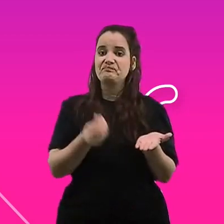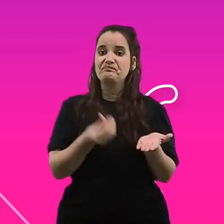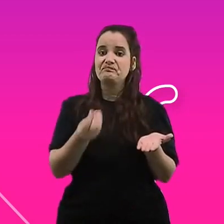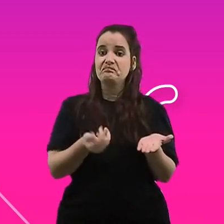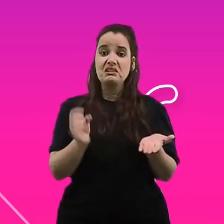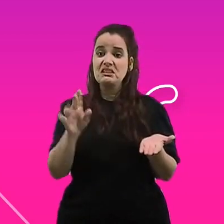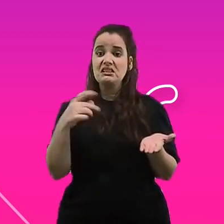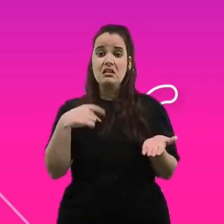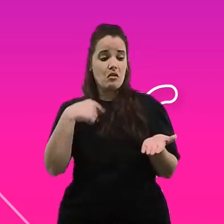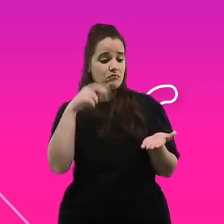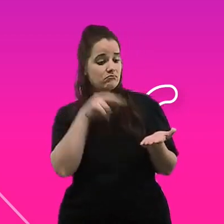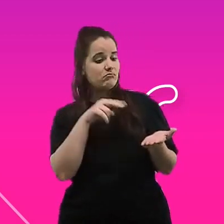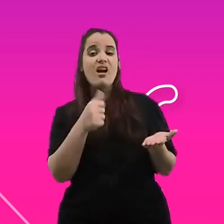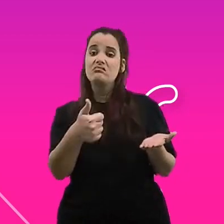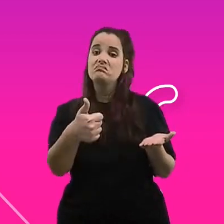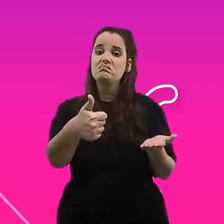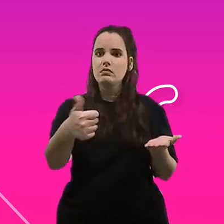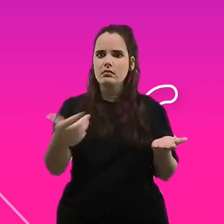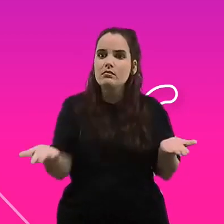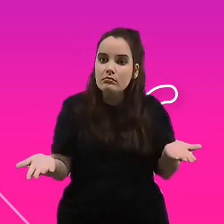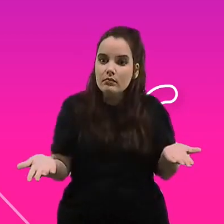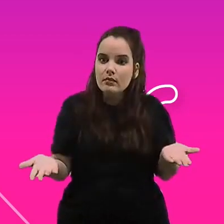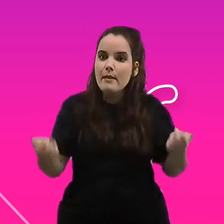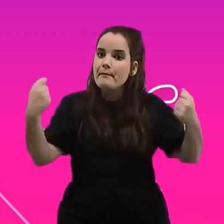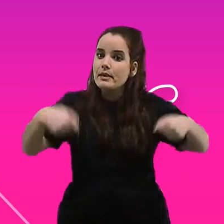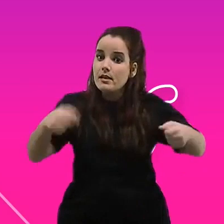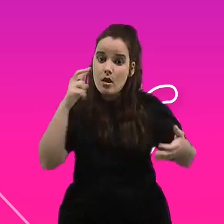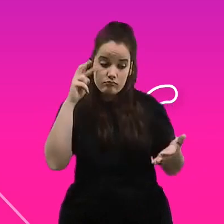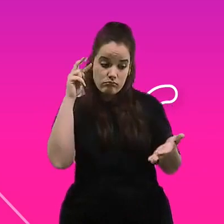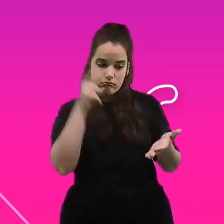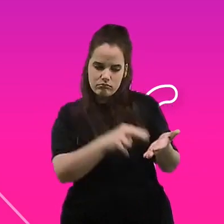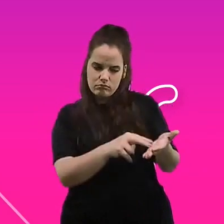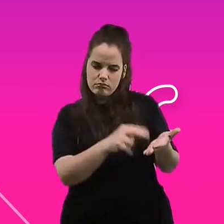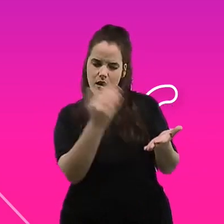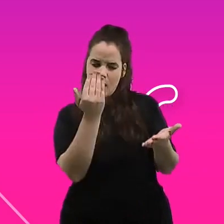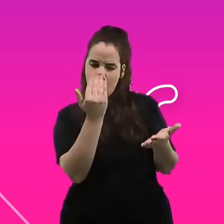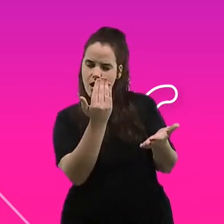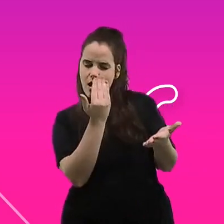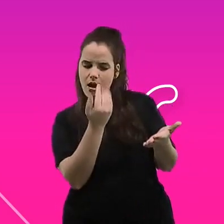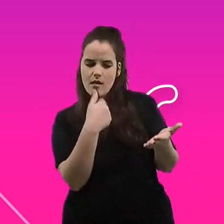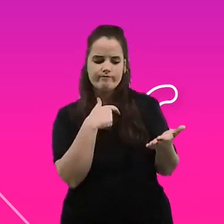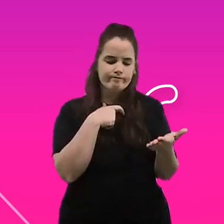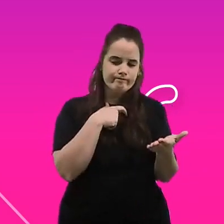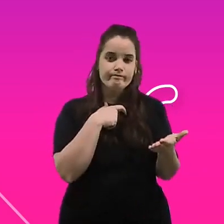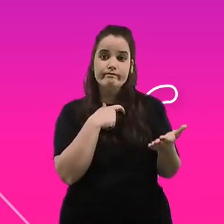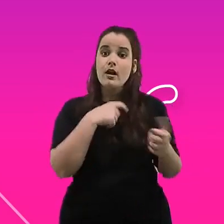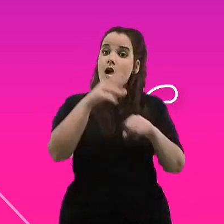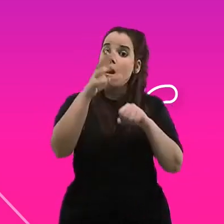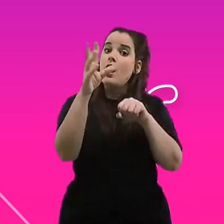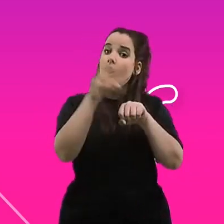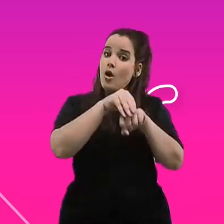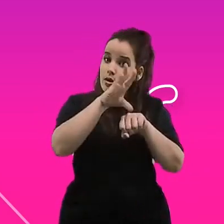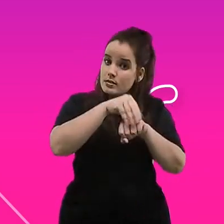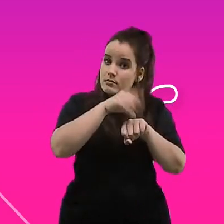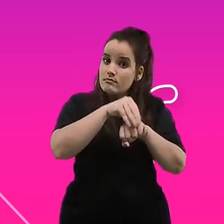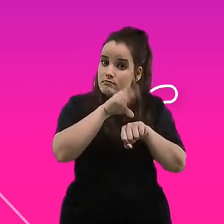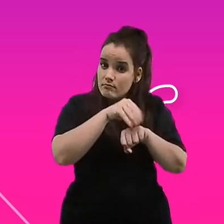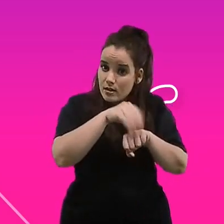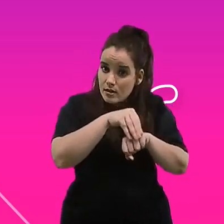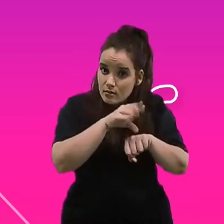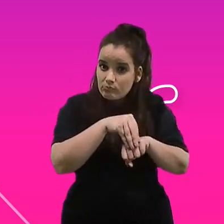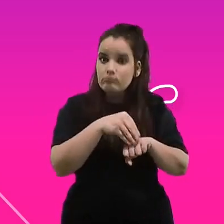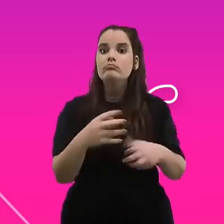O que vem, na verdade, é uma interpretação desse dado, e ele gera aí um conhecimento, e isso vai gerar